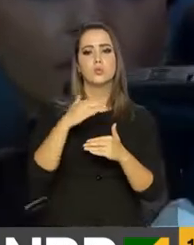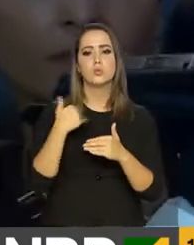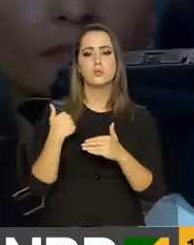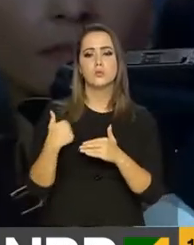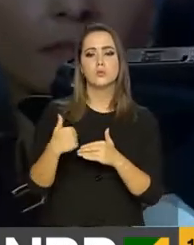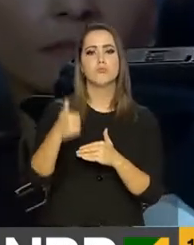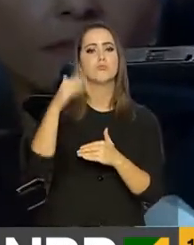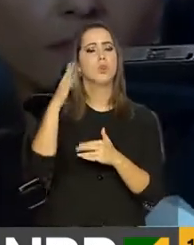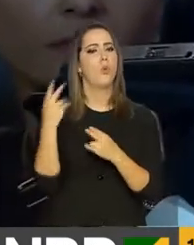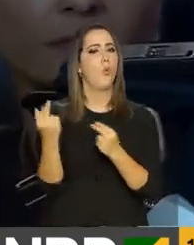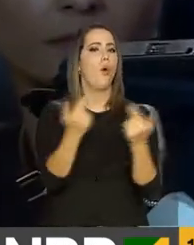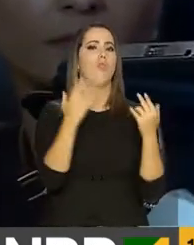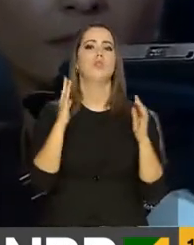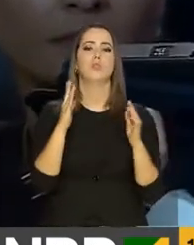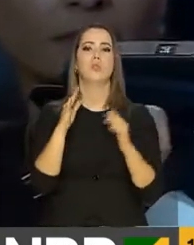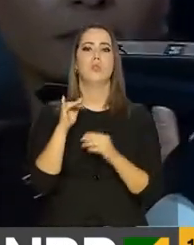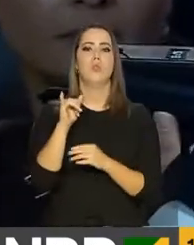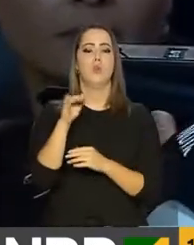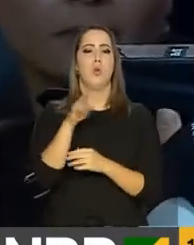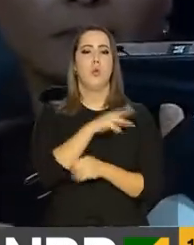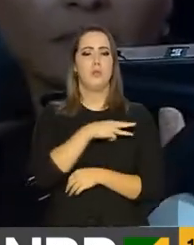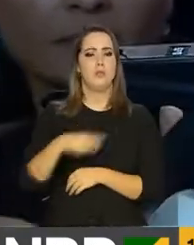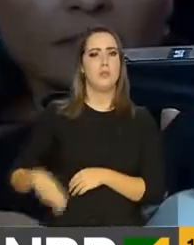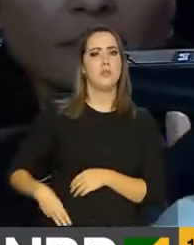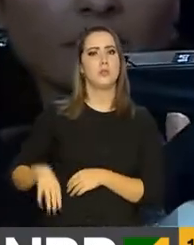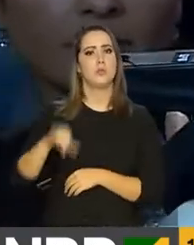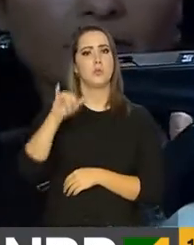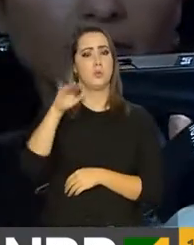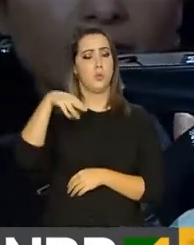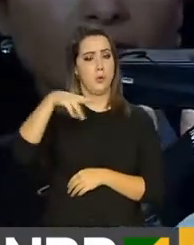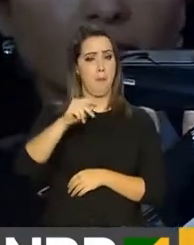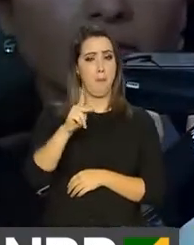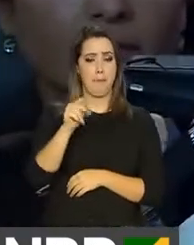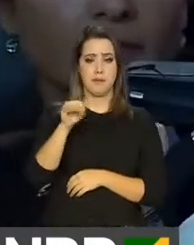Continua da mesma maneira. O Imbassaí fez um belíssimo trabalho durante um bom